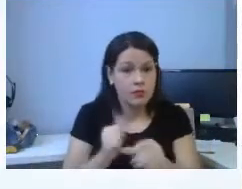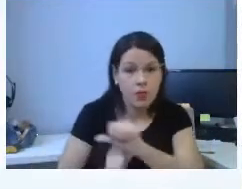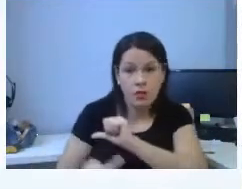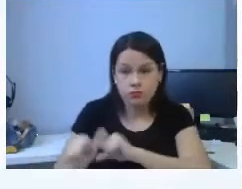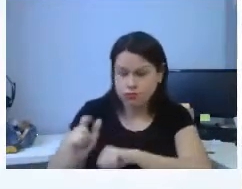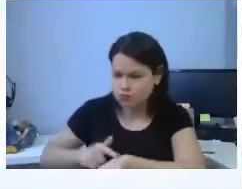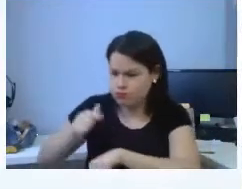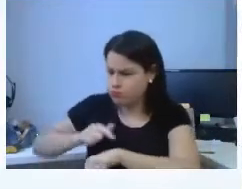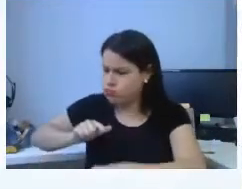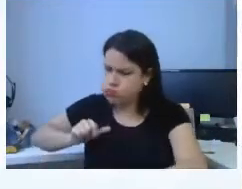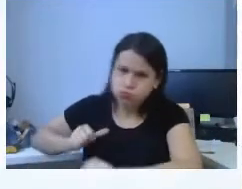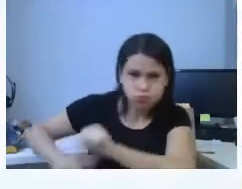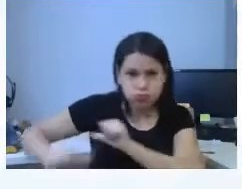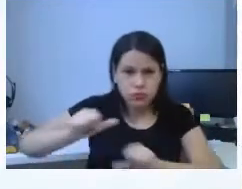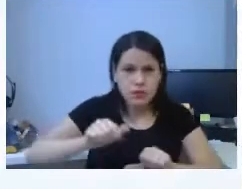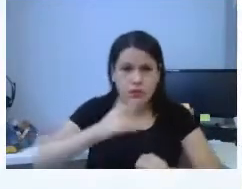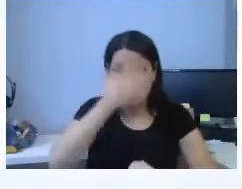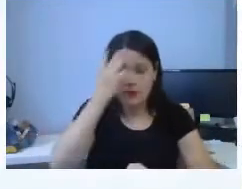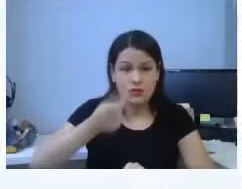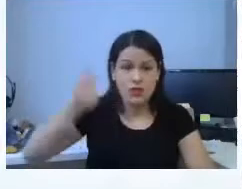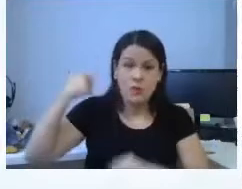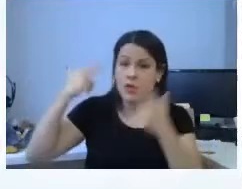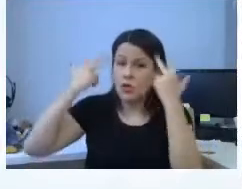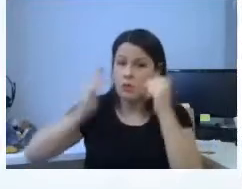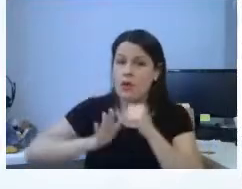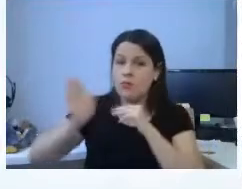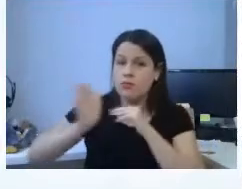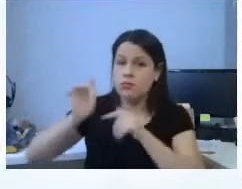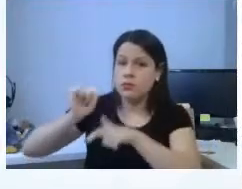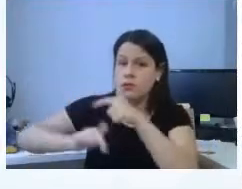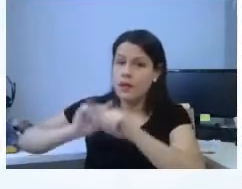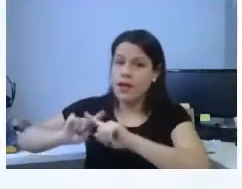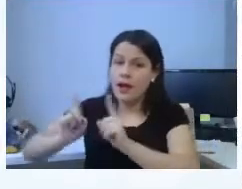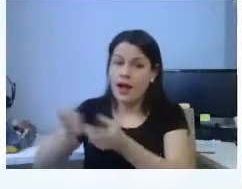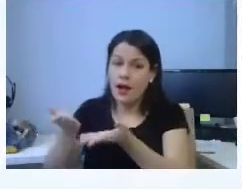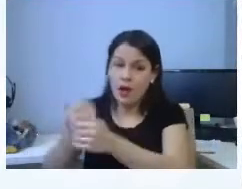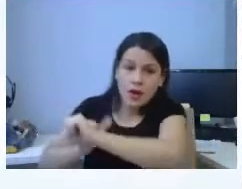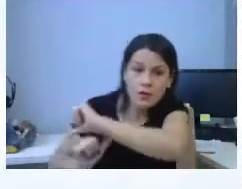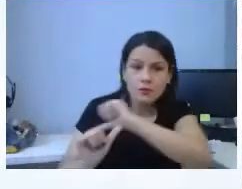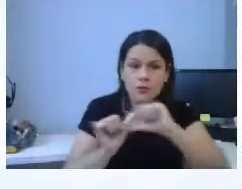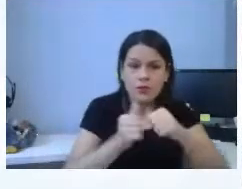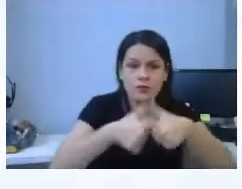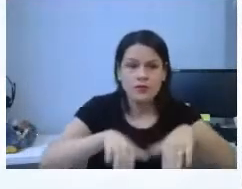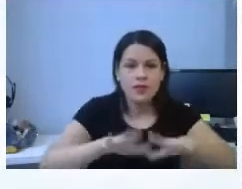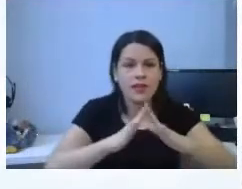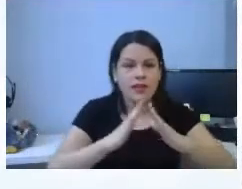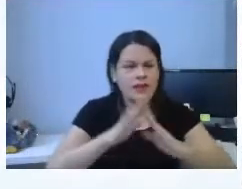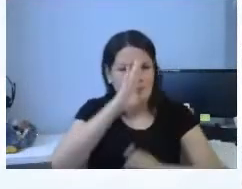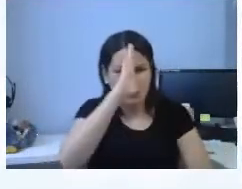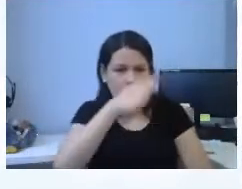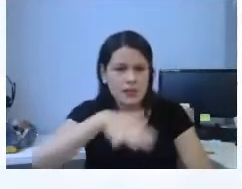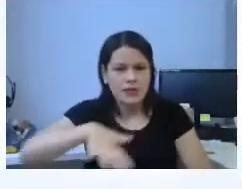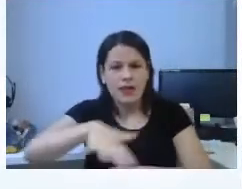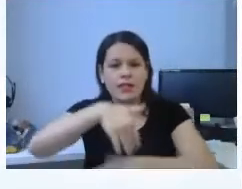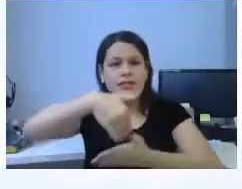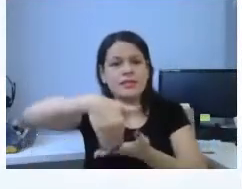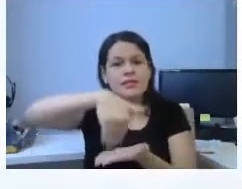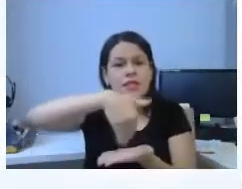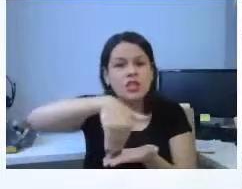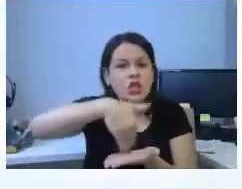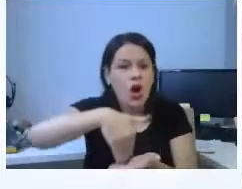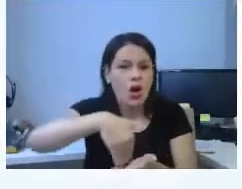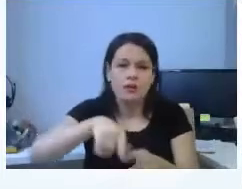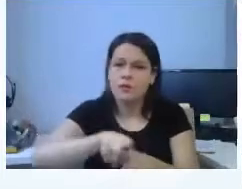teve na grande número das organizações de trabalho, principalmente dos escritórios, né, para o